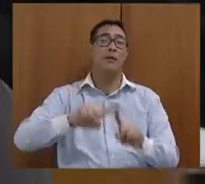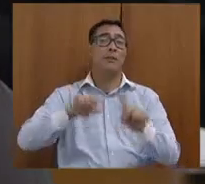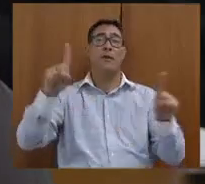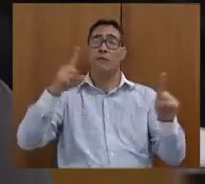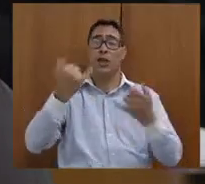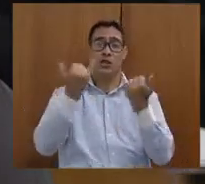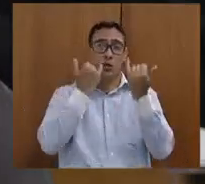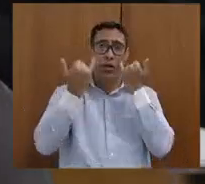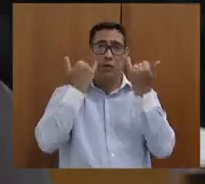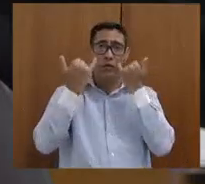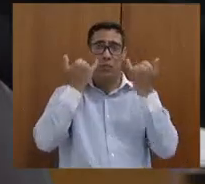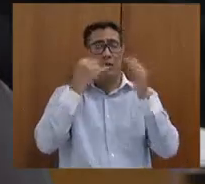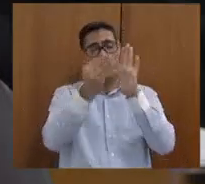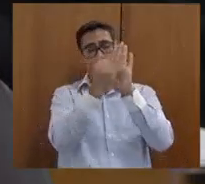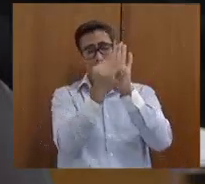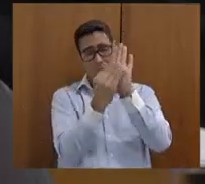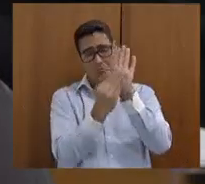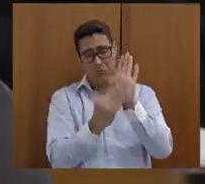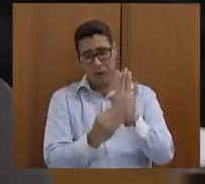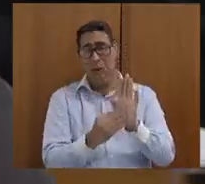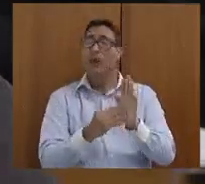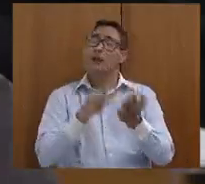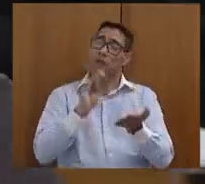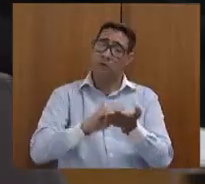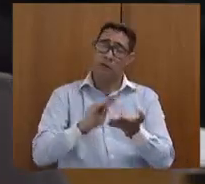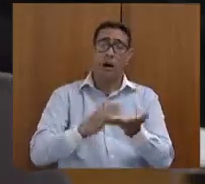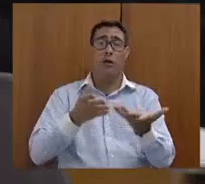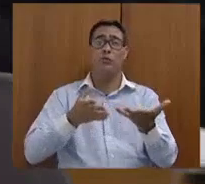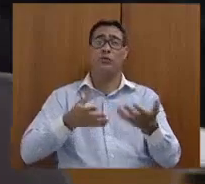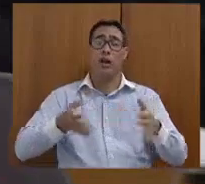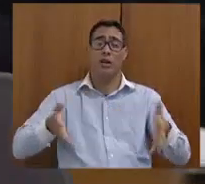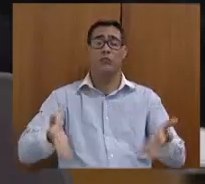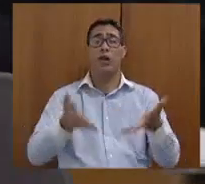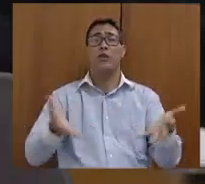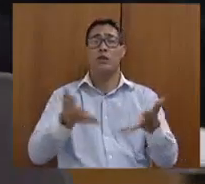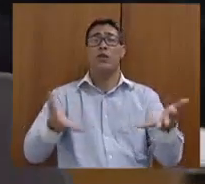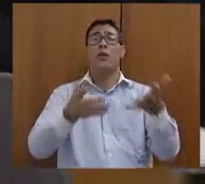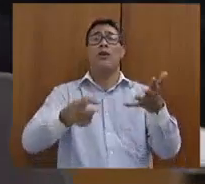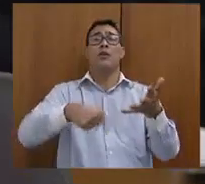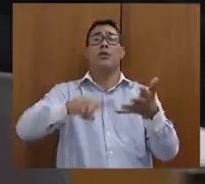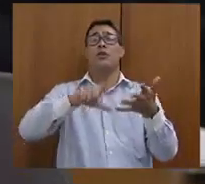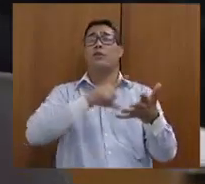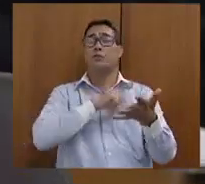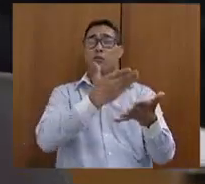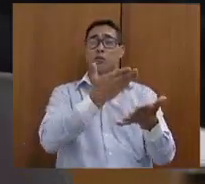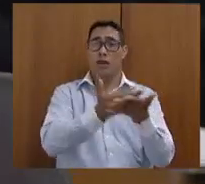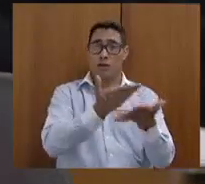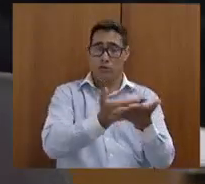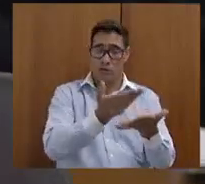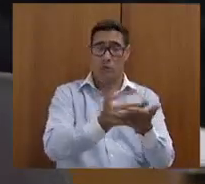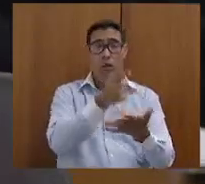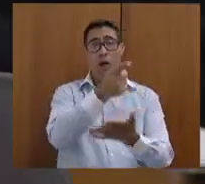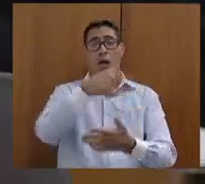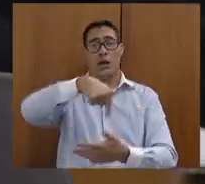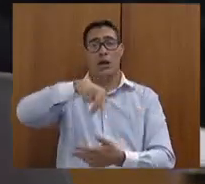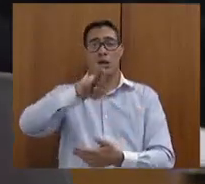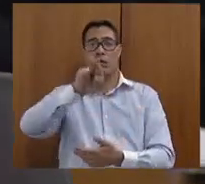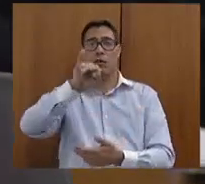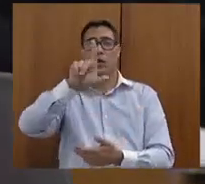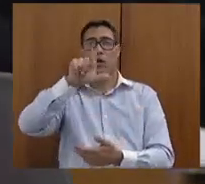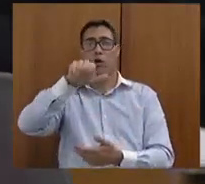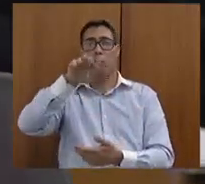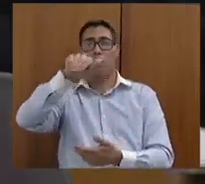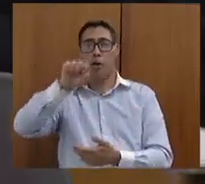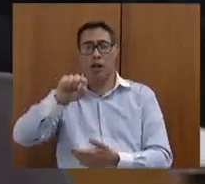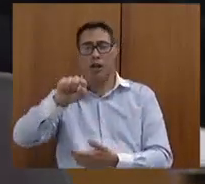precisa também de incentivo é estudantil para que esse aluno quilombola que sai lá do interior